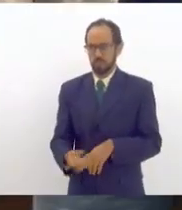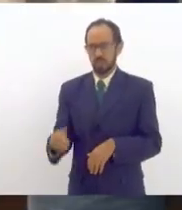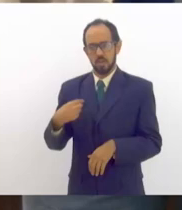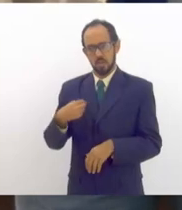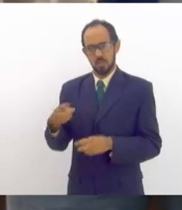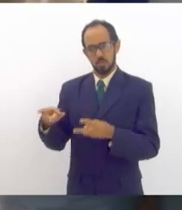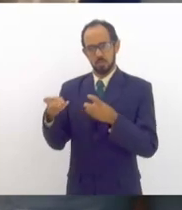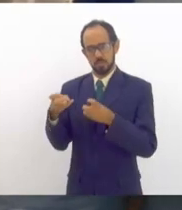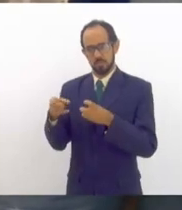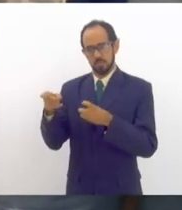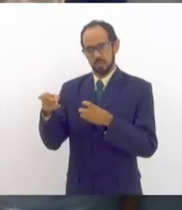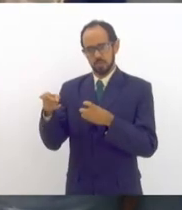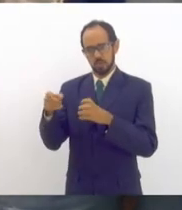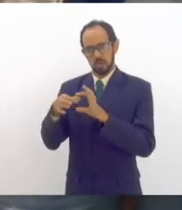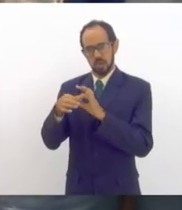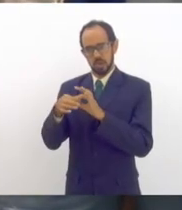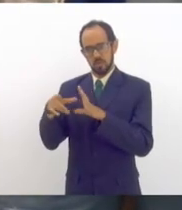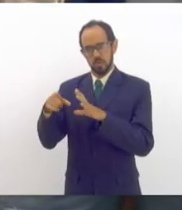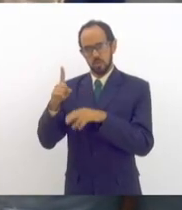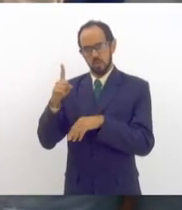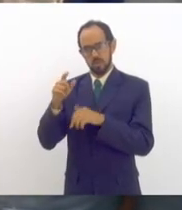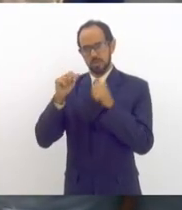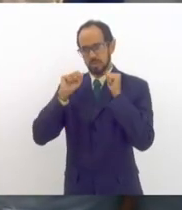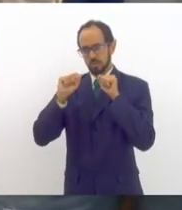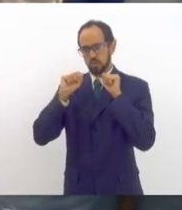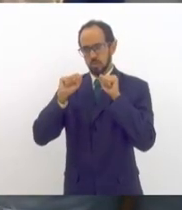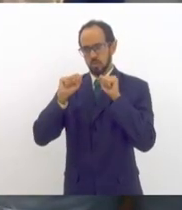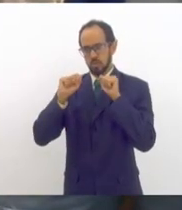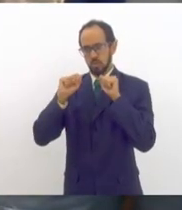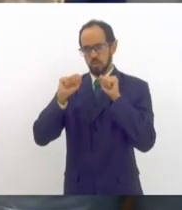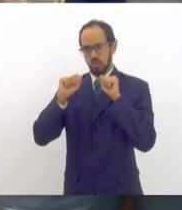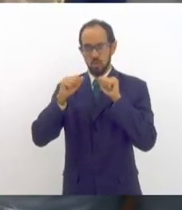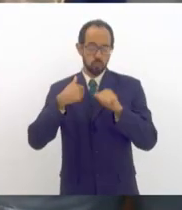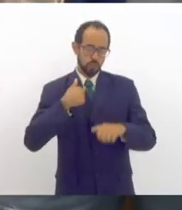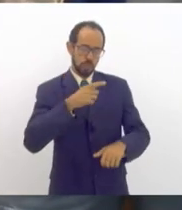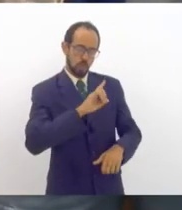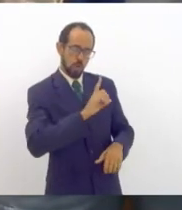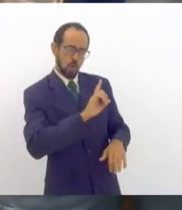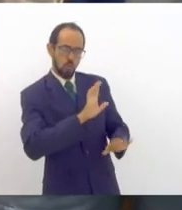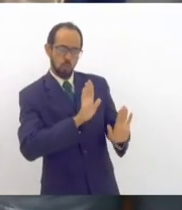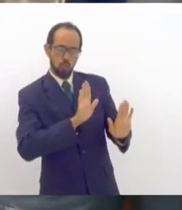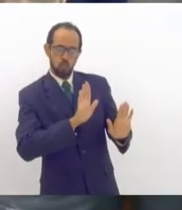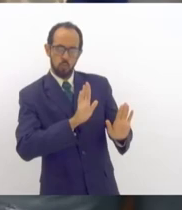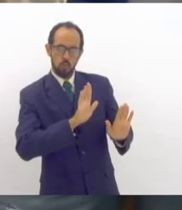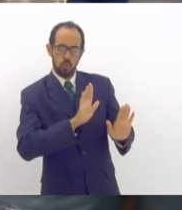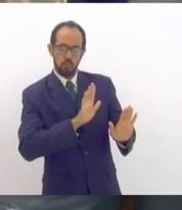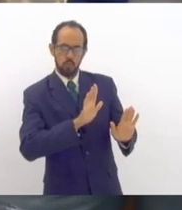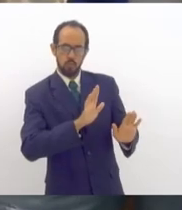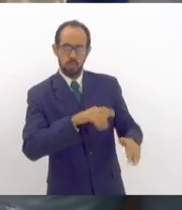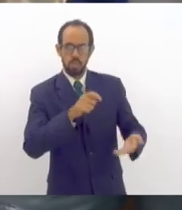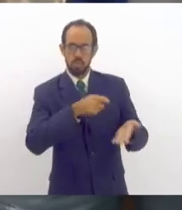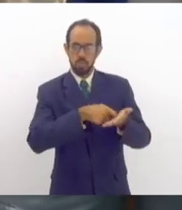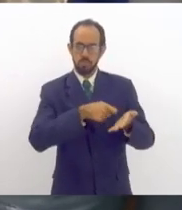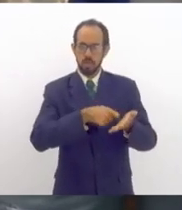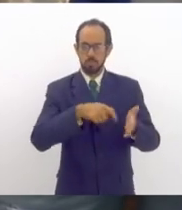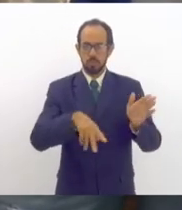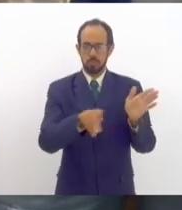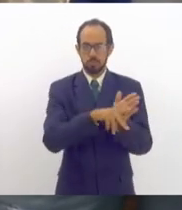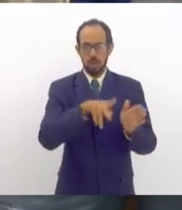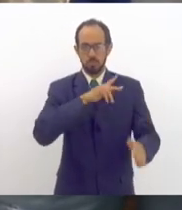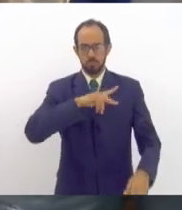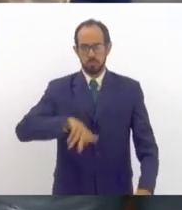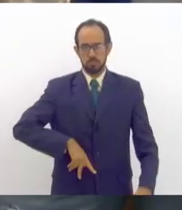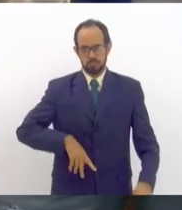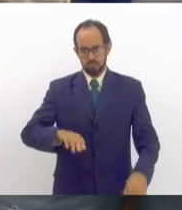que a senhora liberou um assessor não não foi eu não já foi determinado pelo presidente Sim já vinha